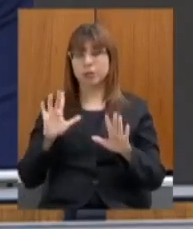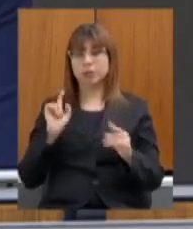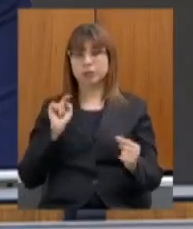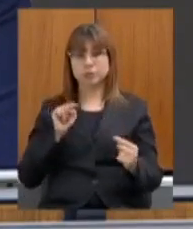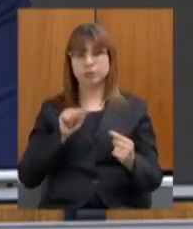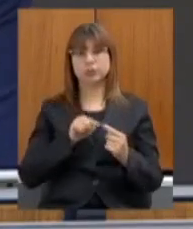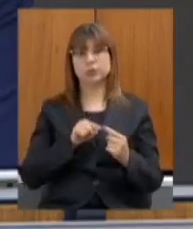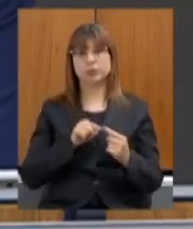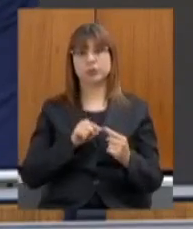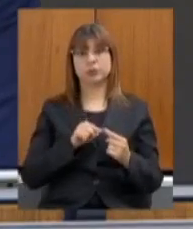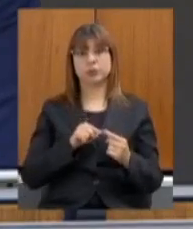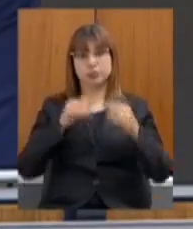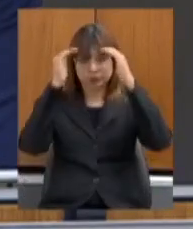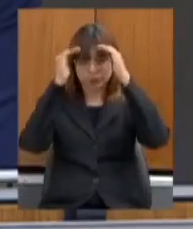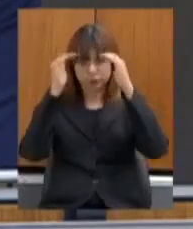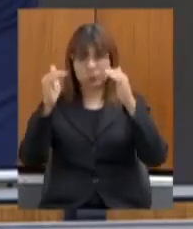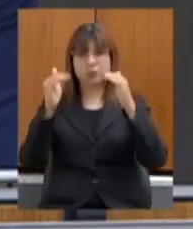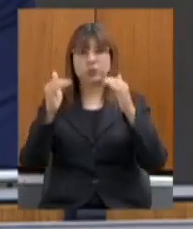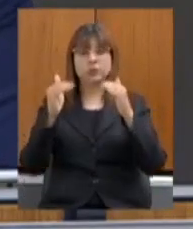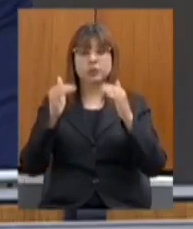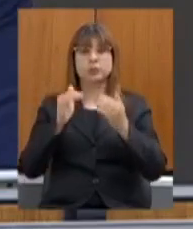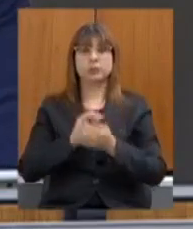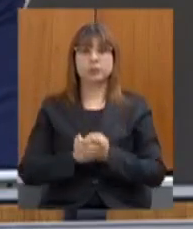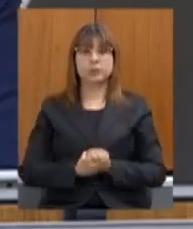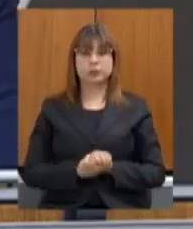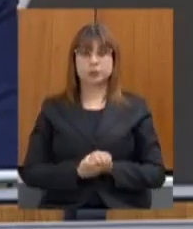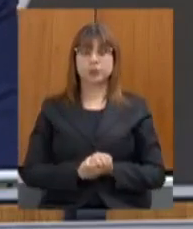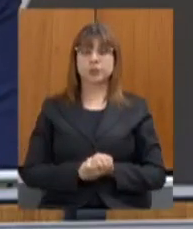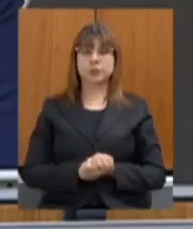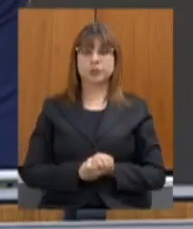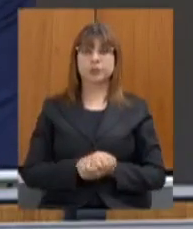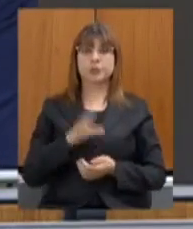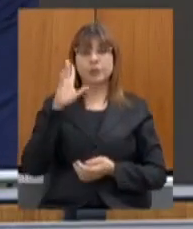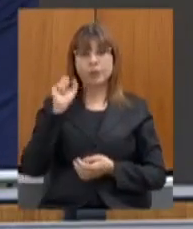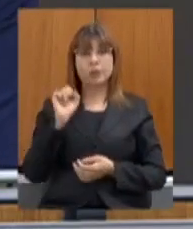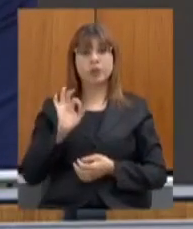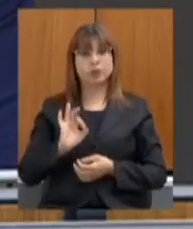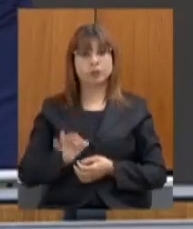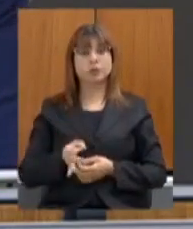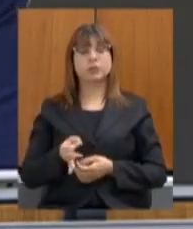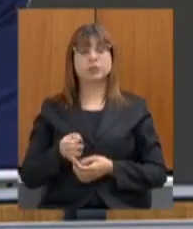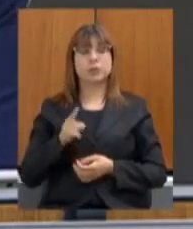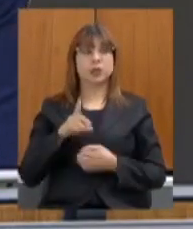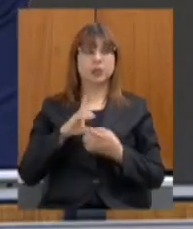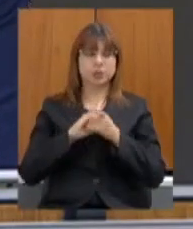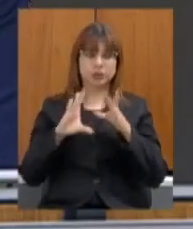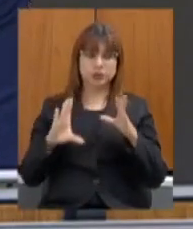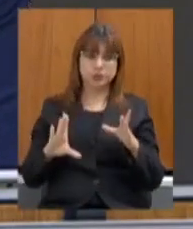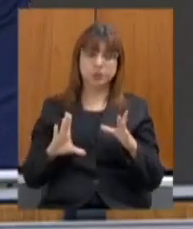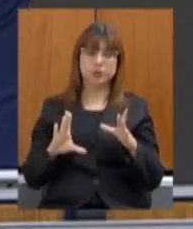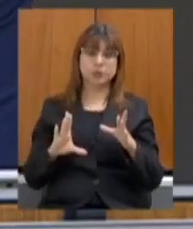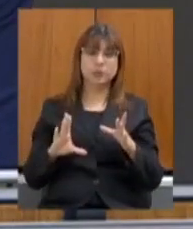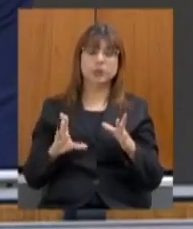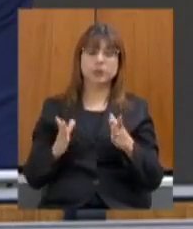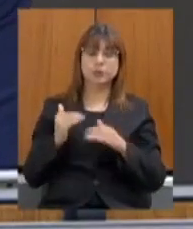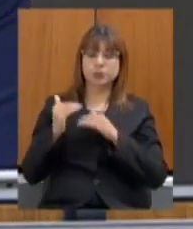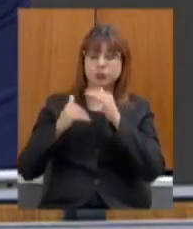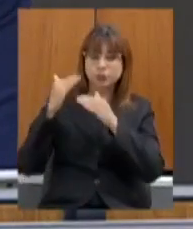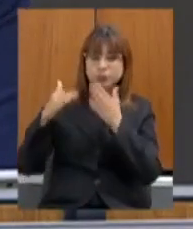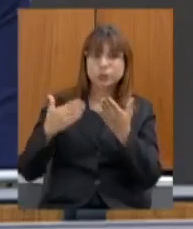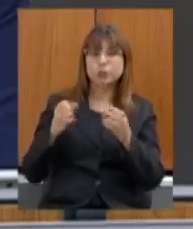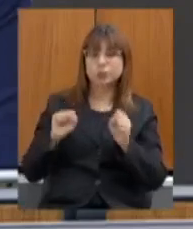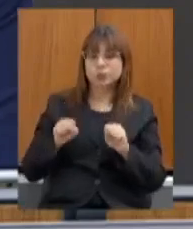objetiva, respeitosa e propositiva com este governo. Eu acho que é assim que as democracias crescem e se